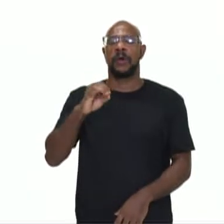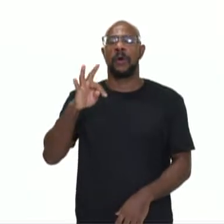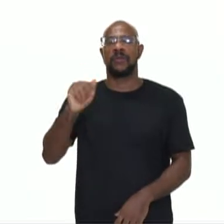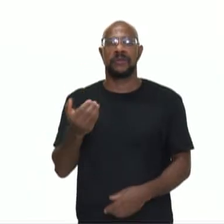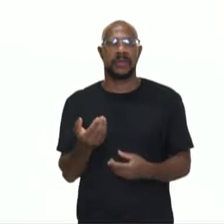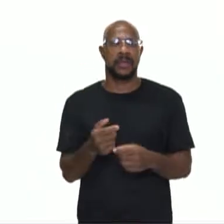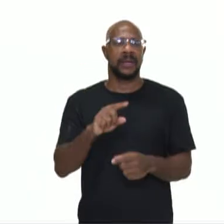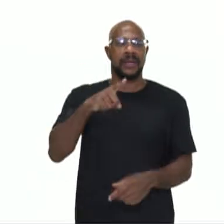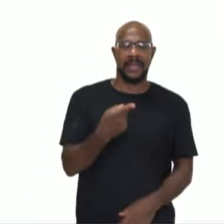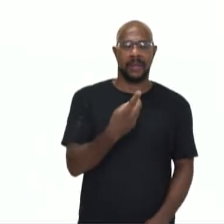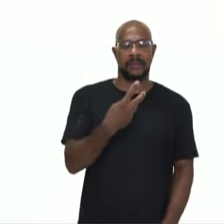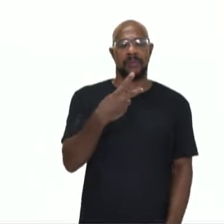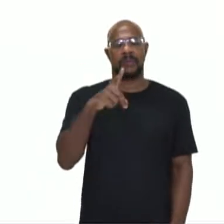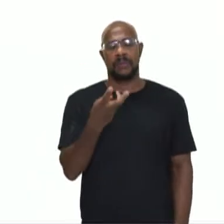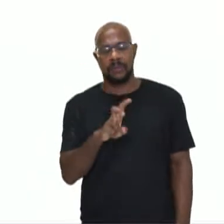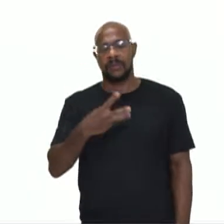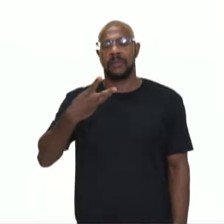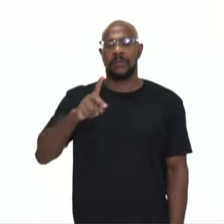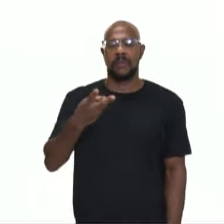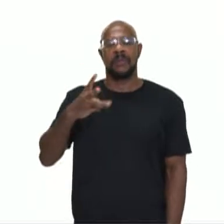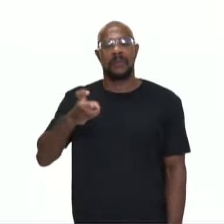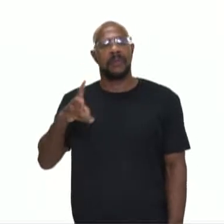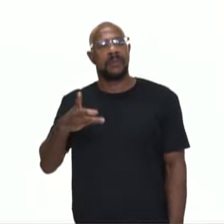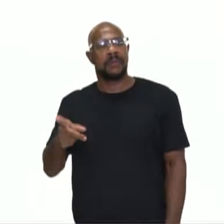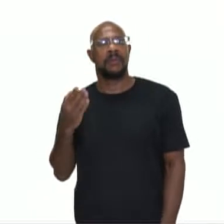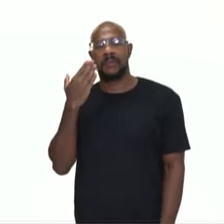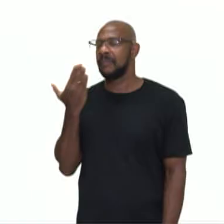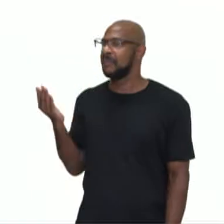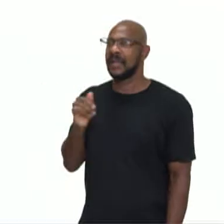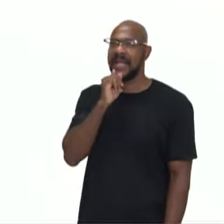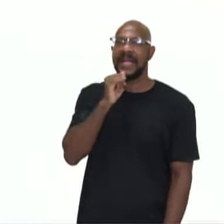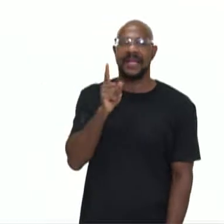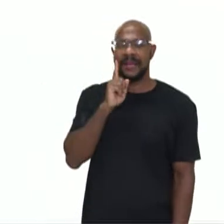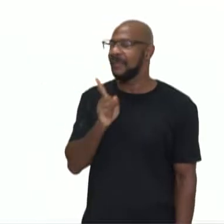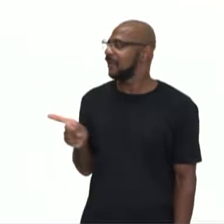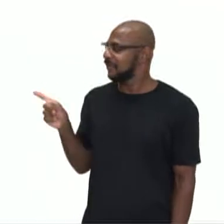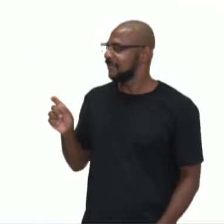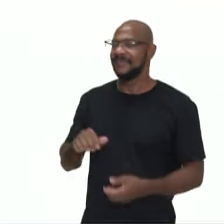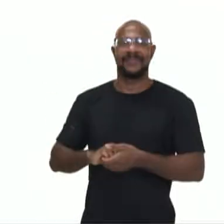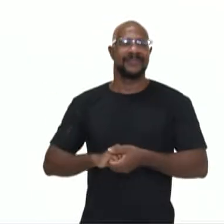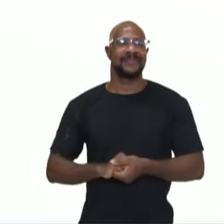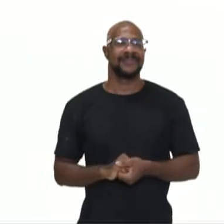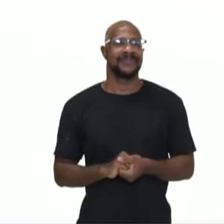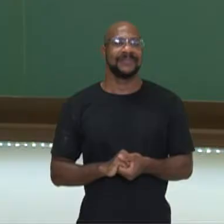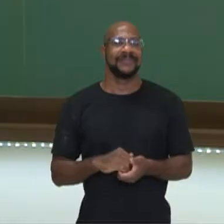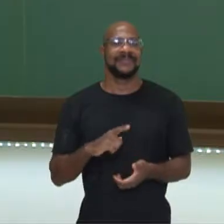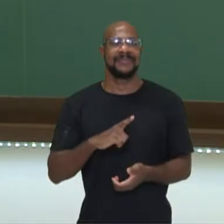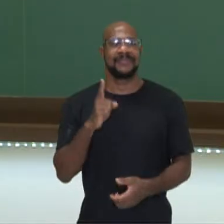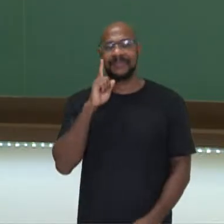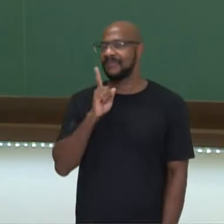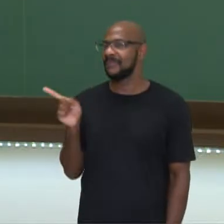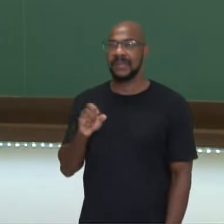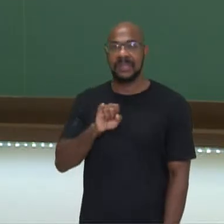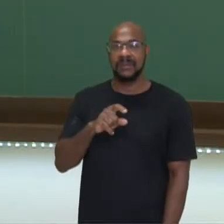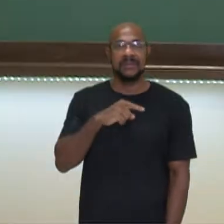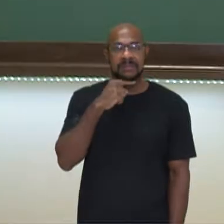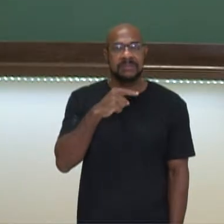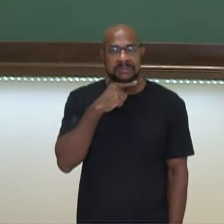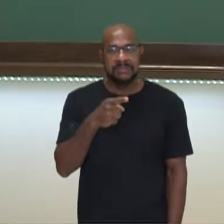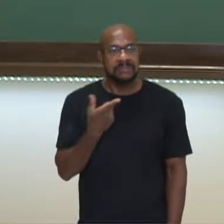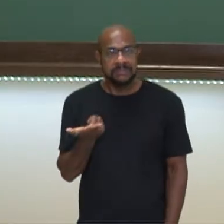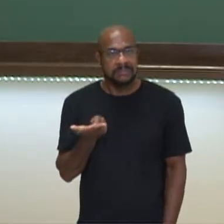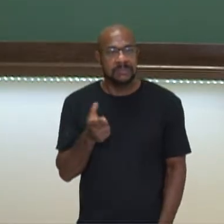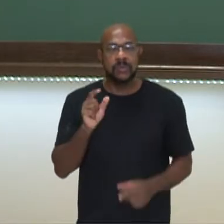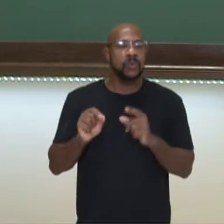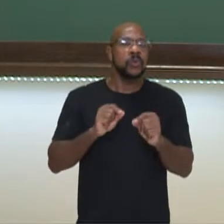hora de trabalhar com números decimais. Te deixo um exemplo aqui de dízima periódica, que é o 1,35, 35, 35. E se você não sabe o que é dízima